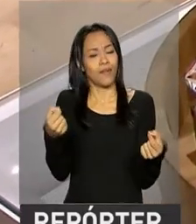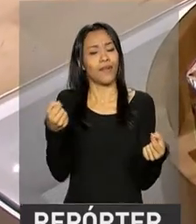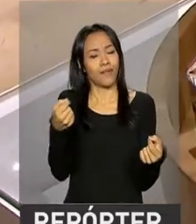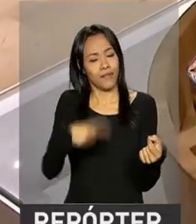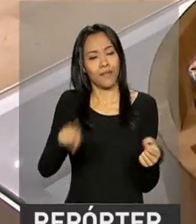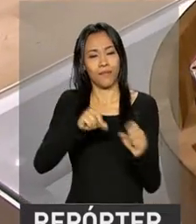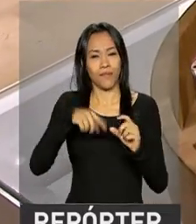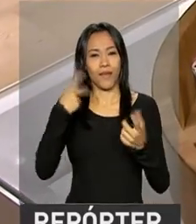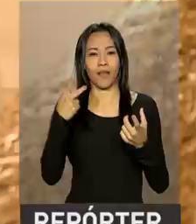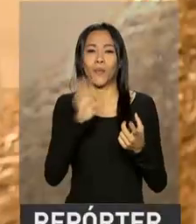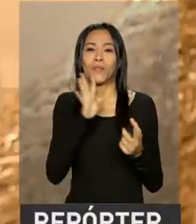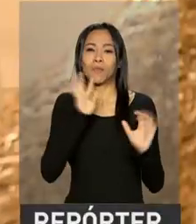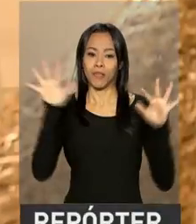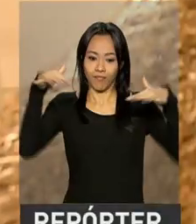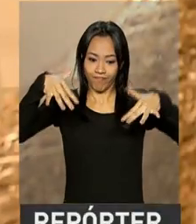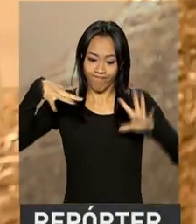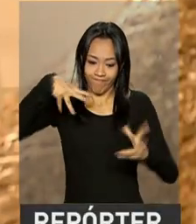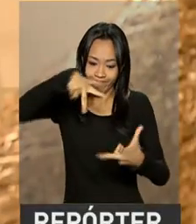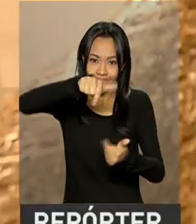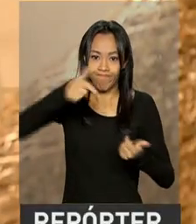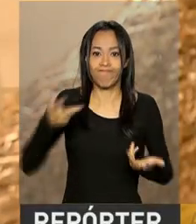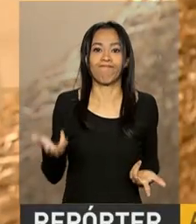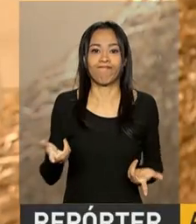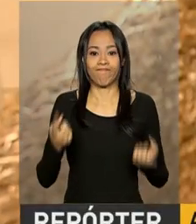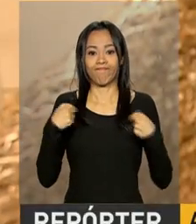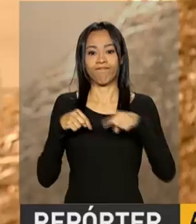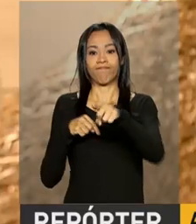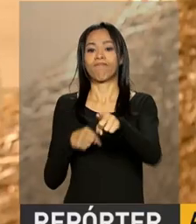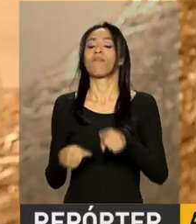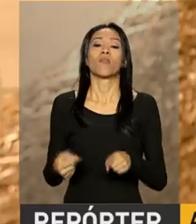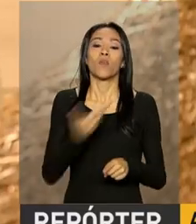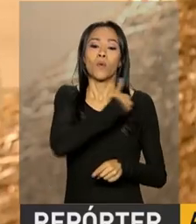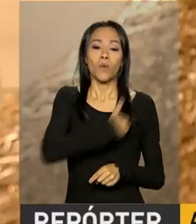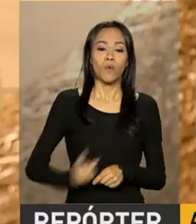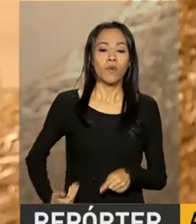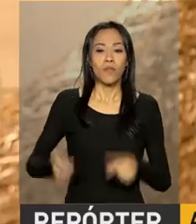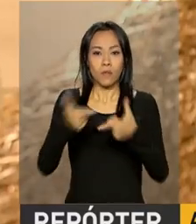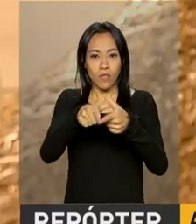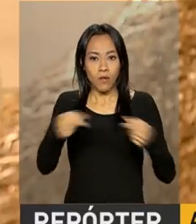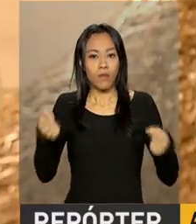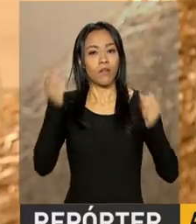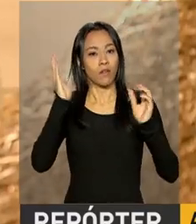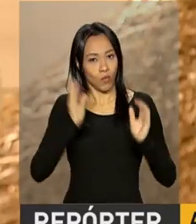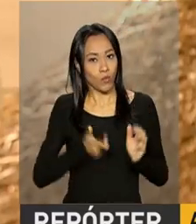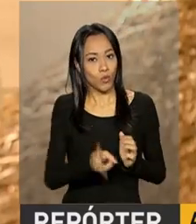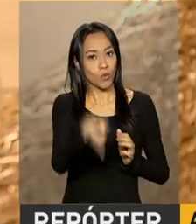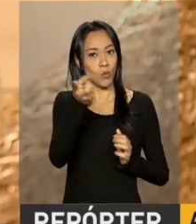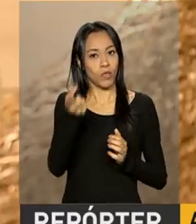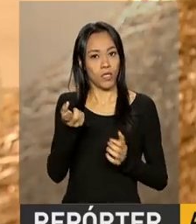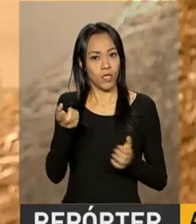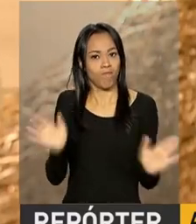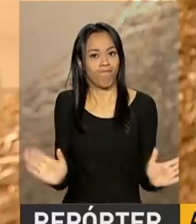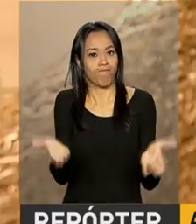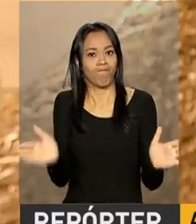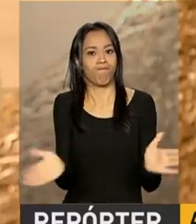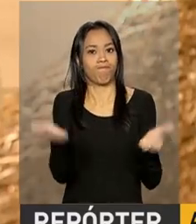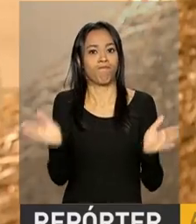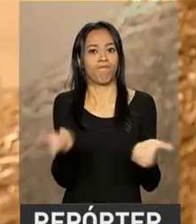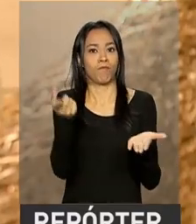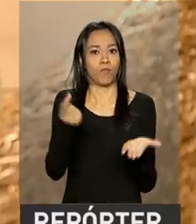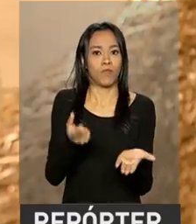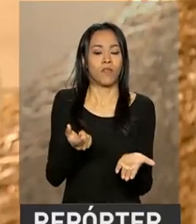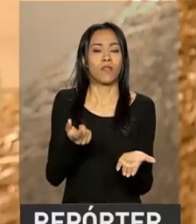a comunidade internacional. O governo japonês está investindo, começou por